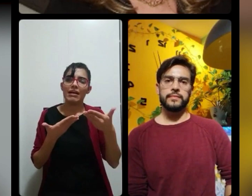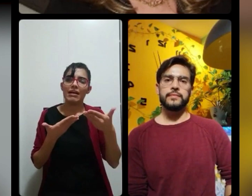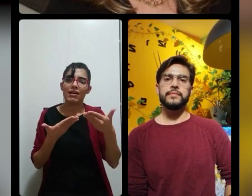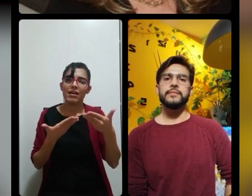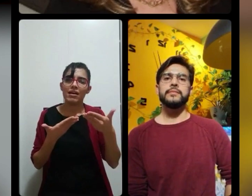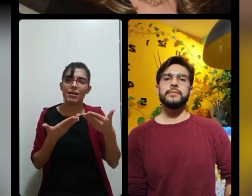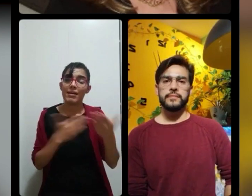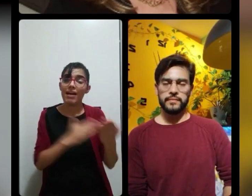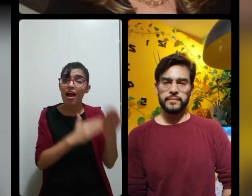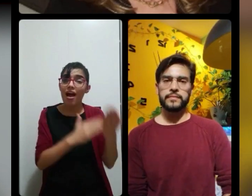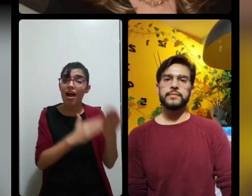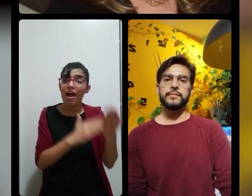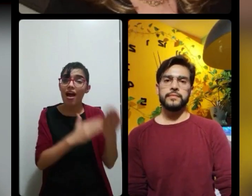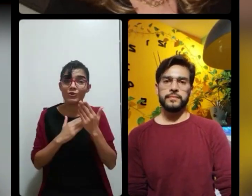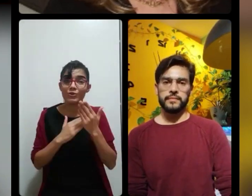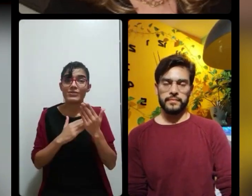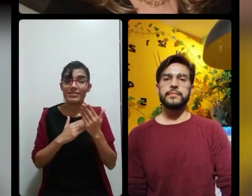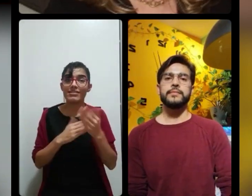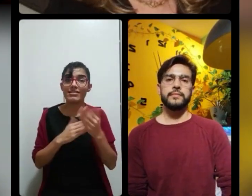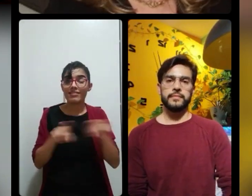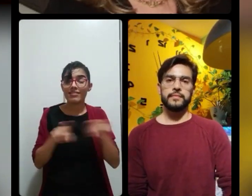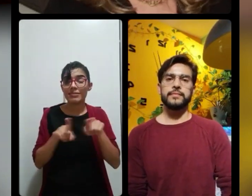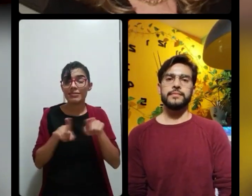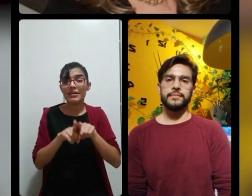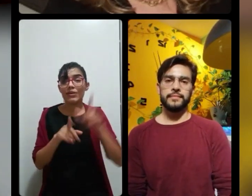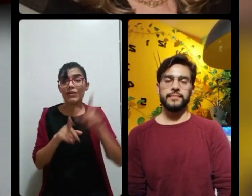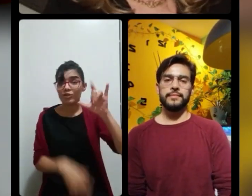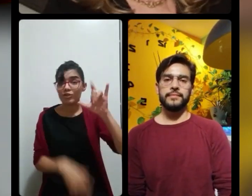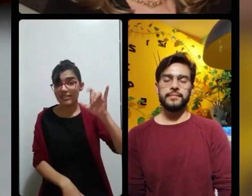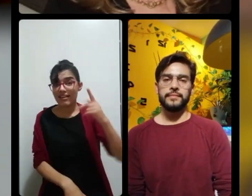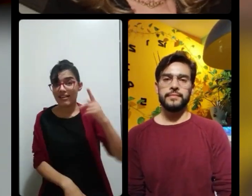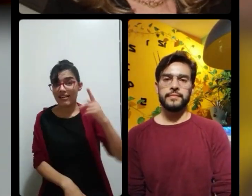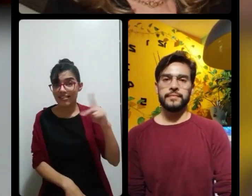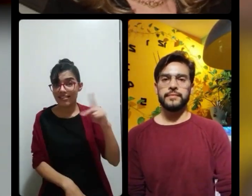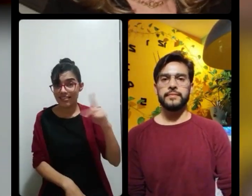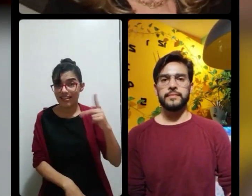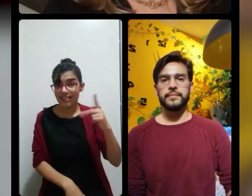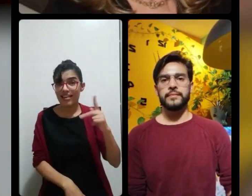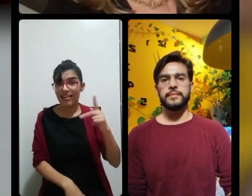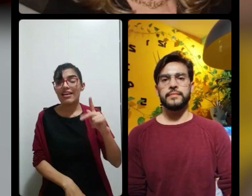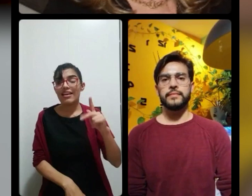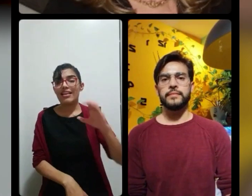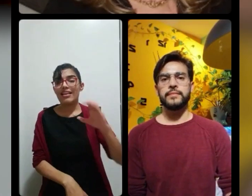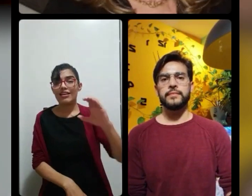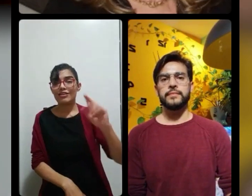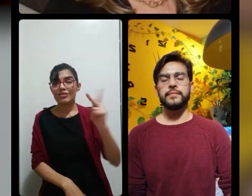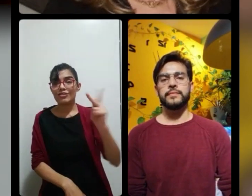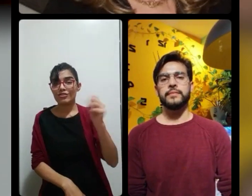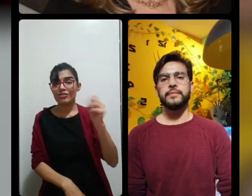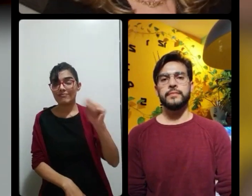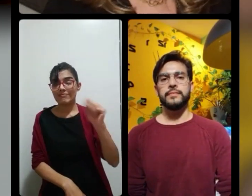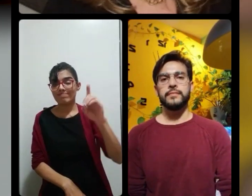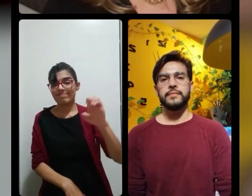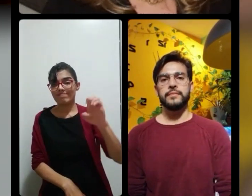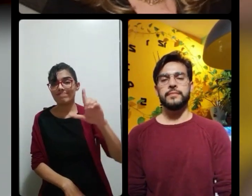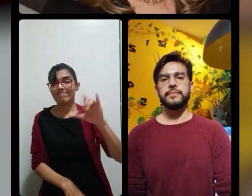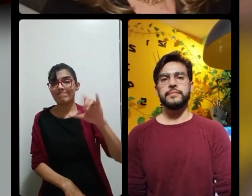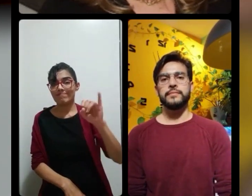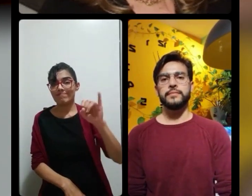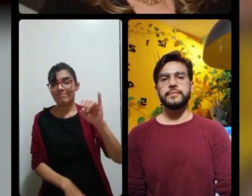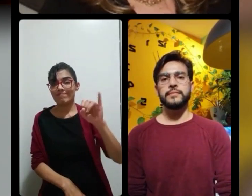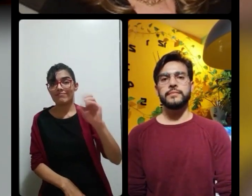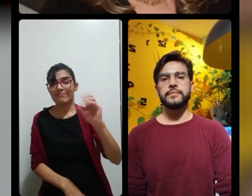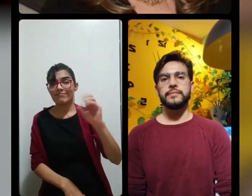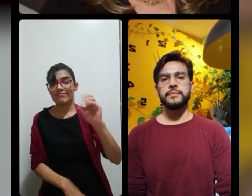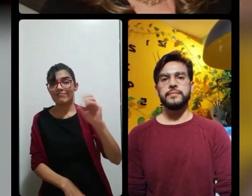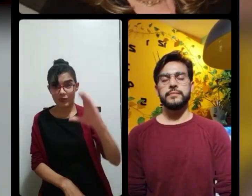de Livros com Libras, onde ela se dedica, né, também a ter um espaço voltado